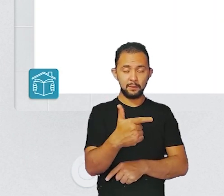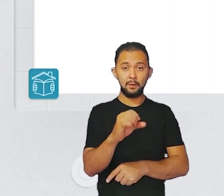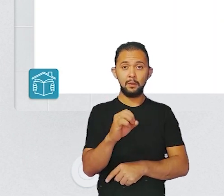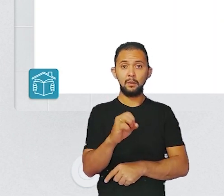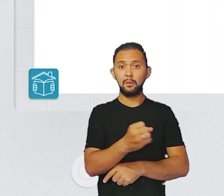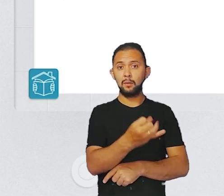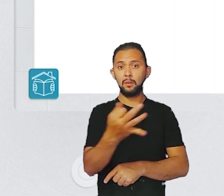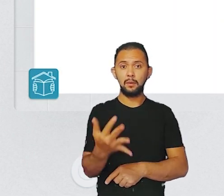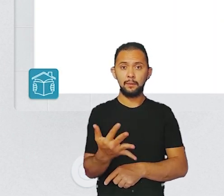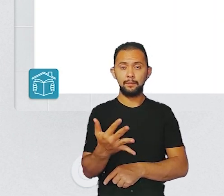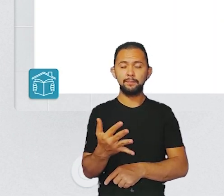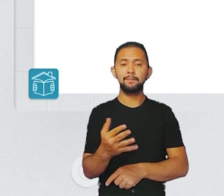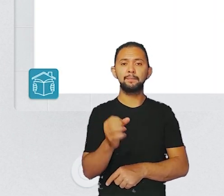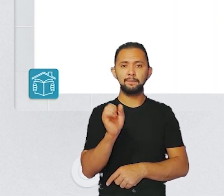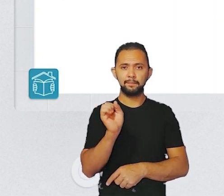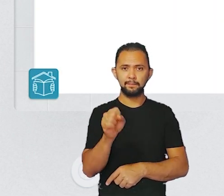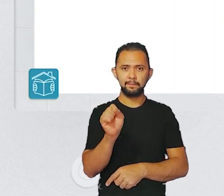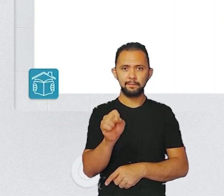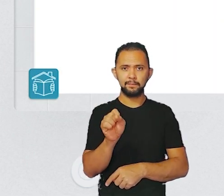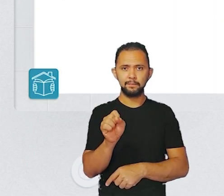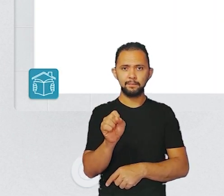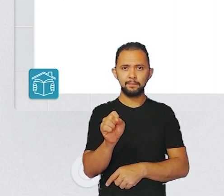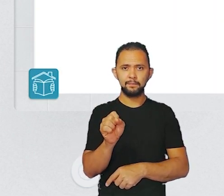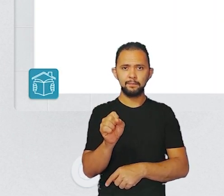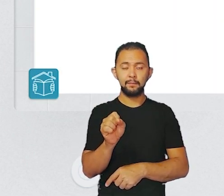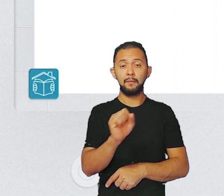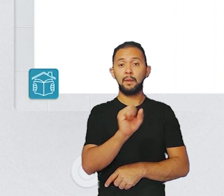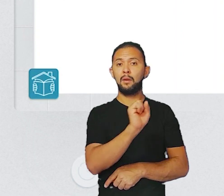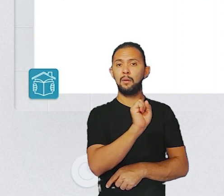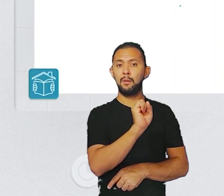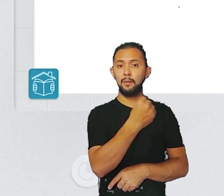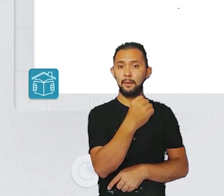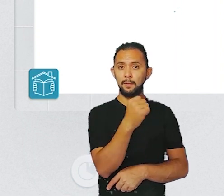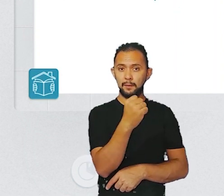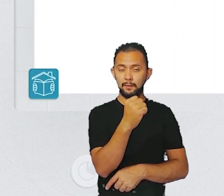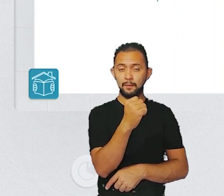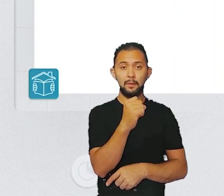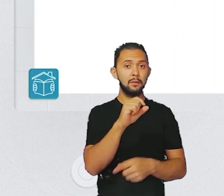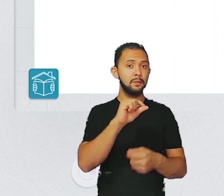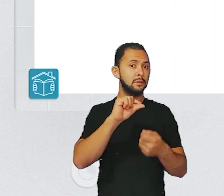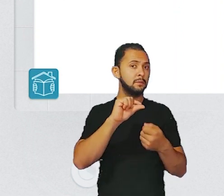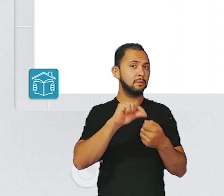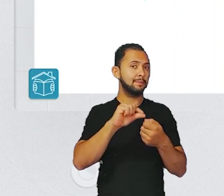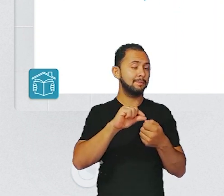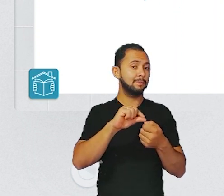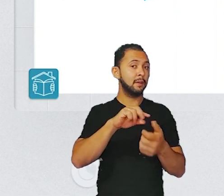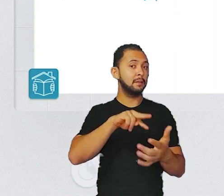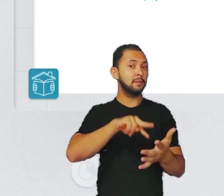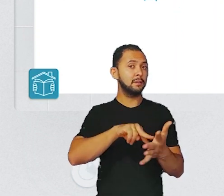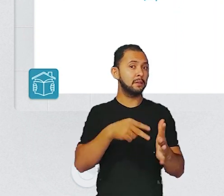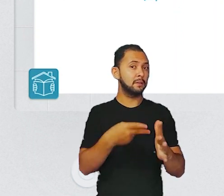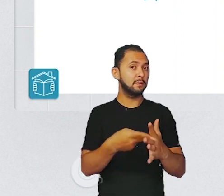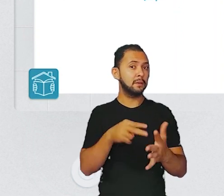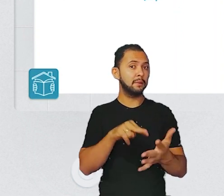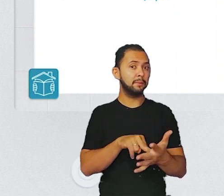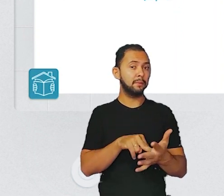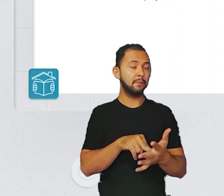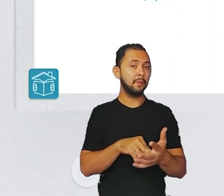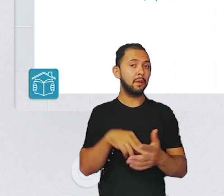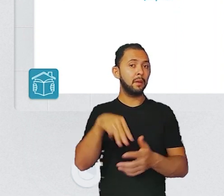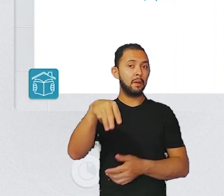Que o resultado, aí sim, o resultado é 8. Beleza? Significa o seguinte, ó, que o MDC